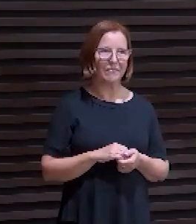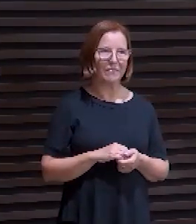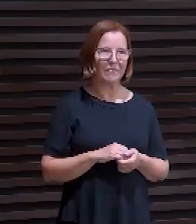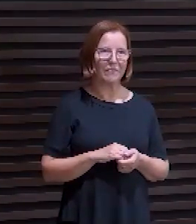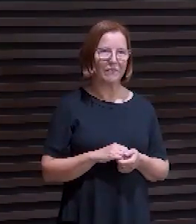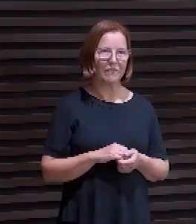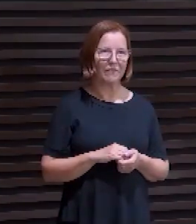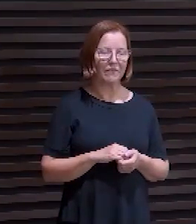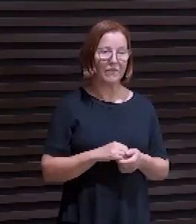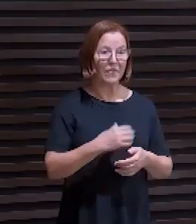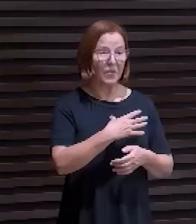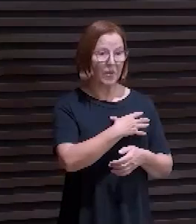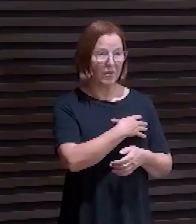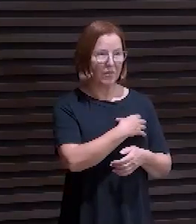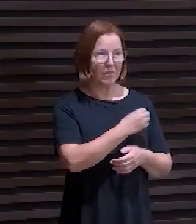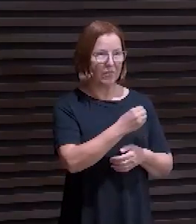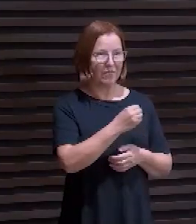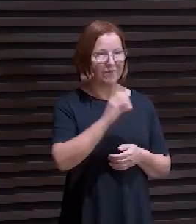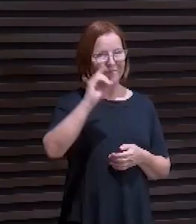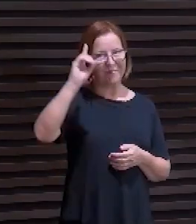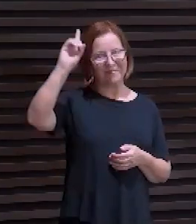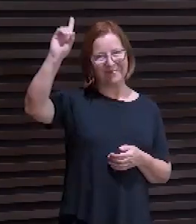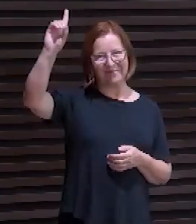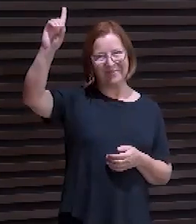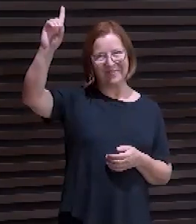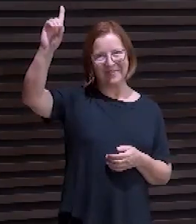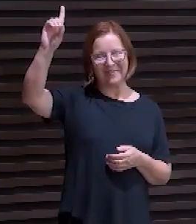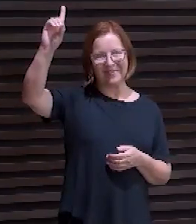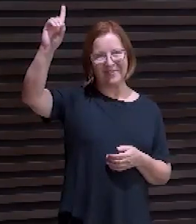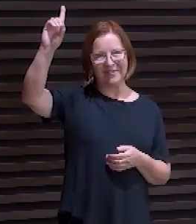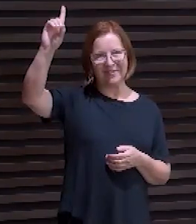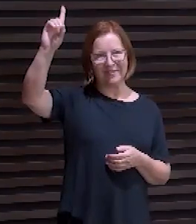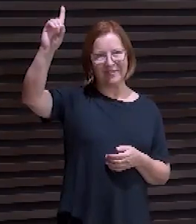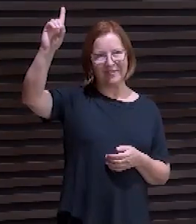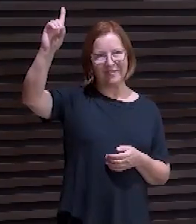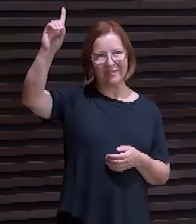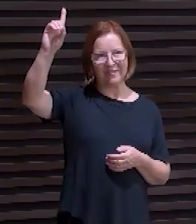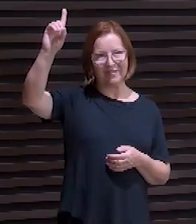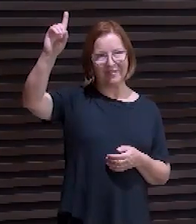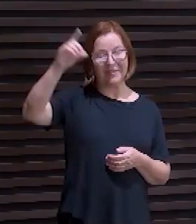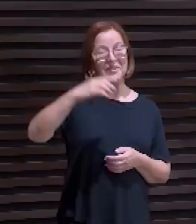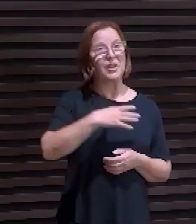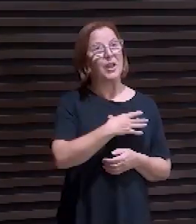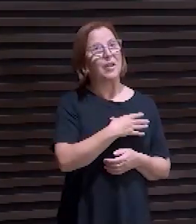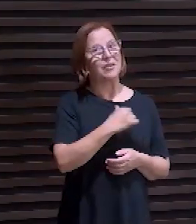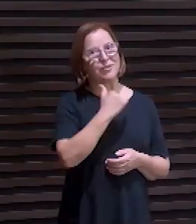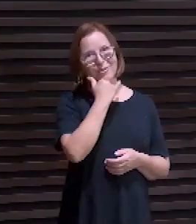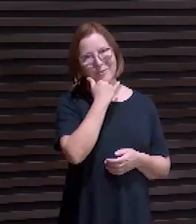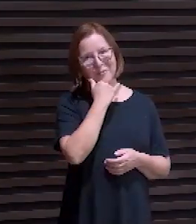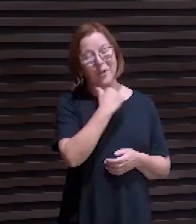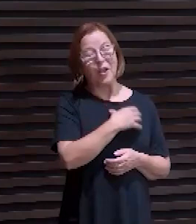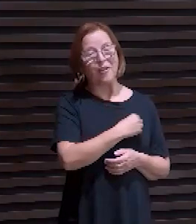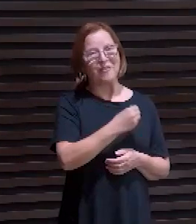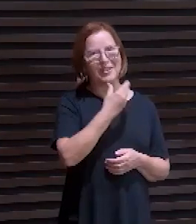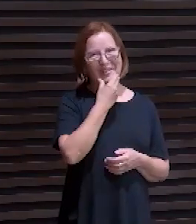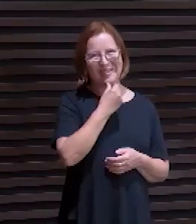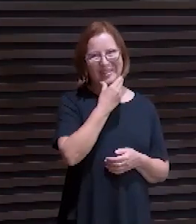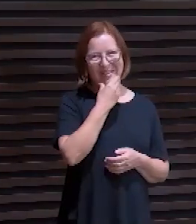do Filho de Deus, do Filho do Homem, perdão, do Filho do